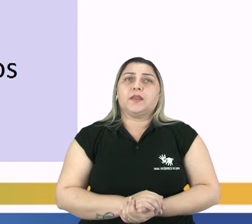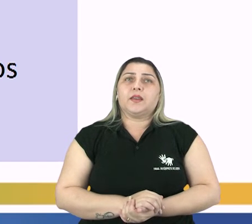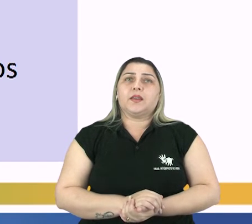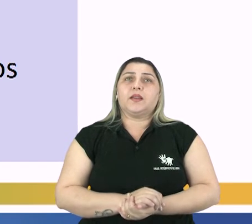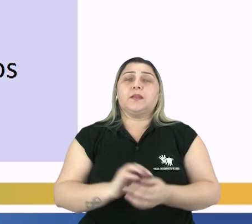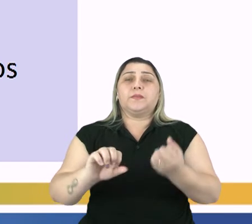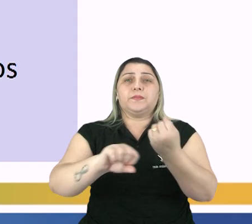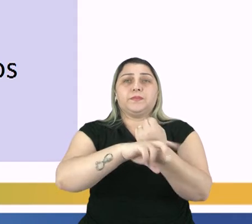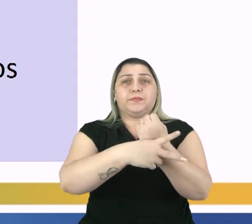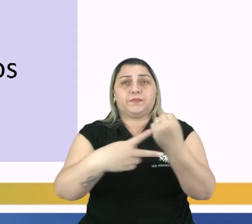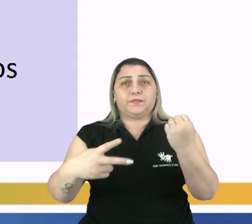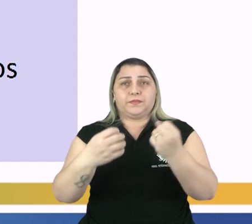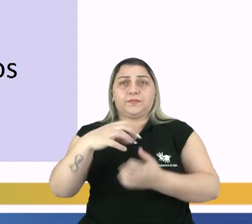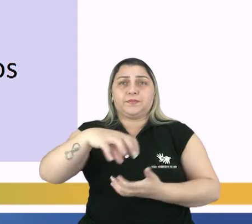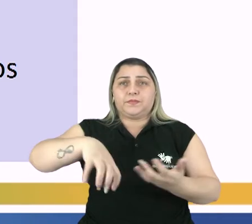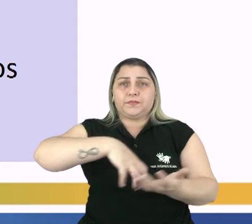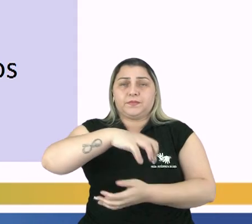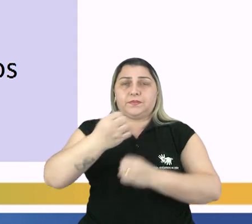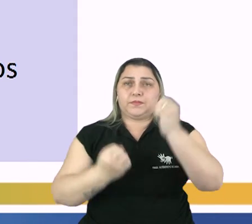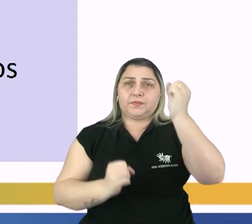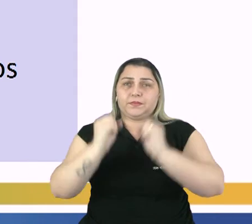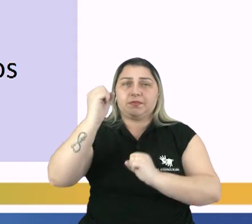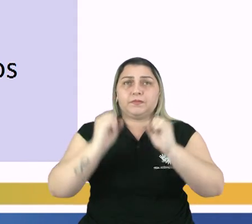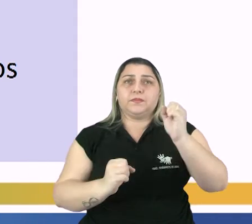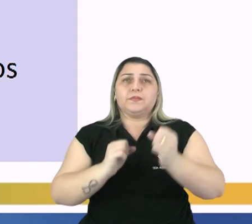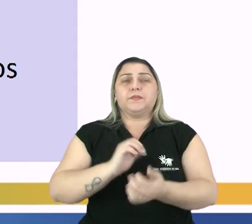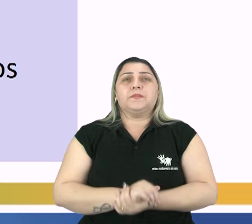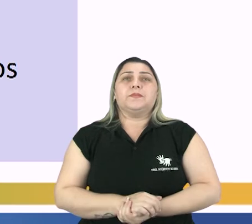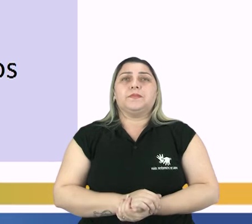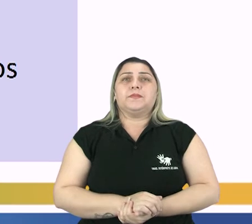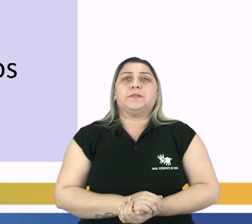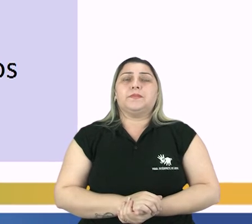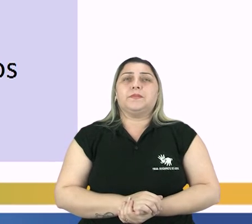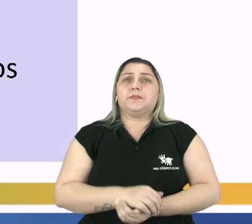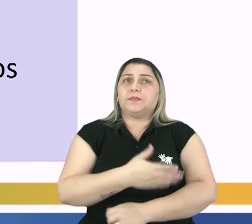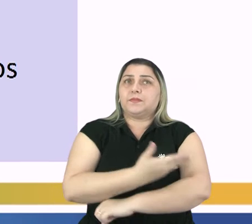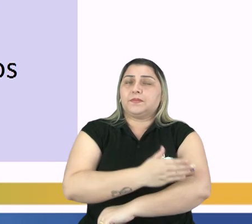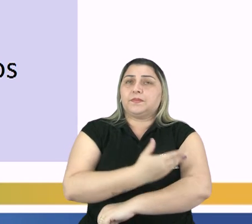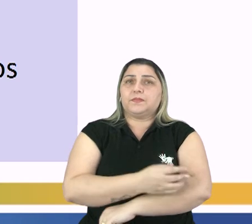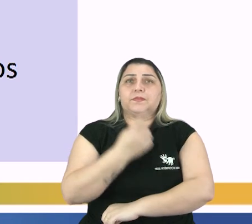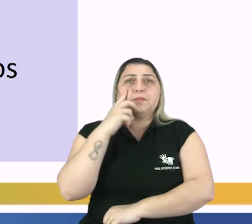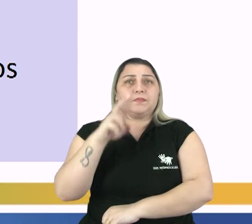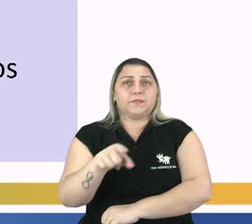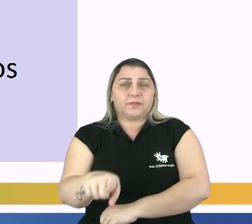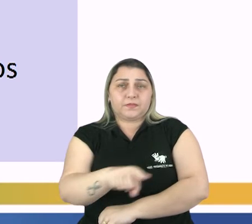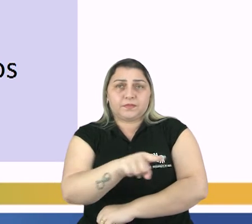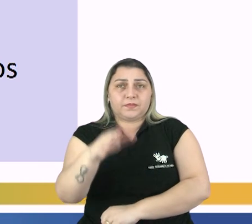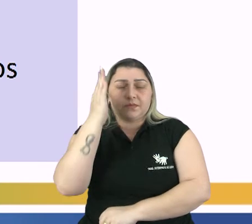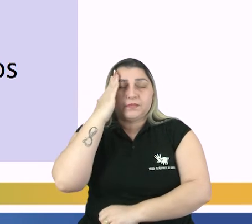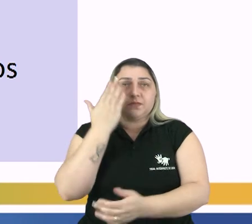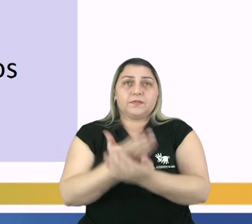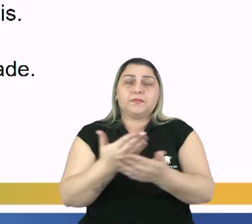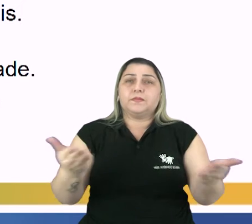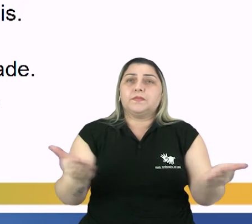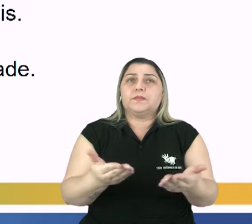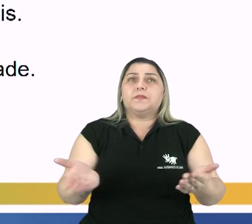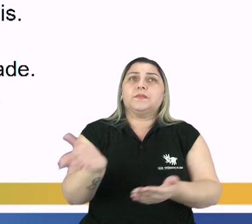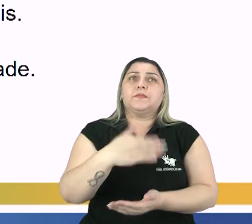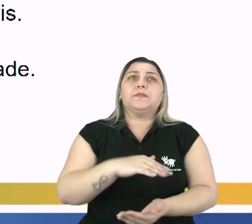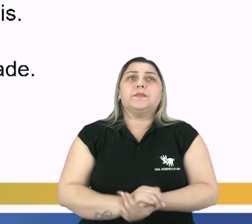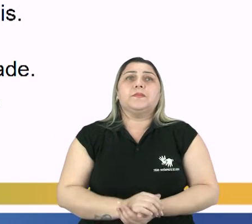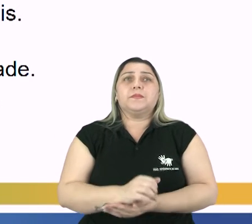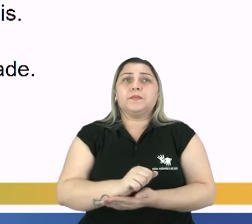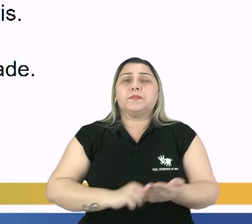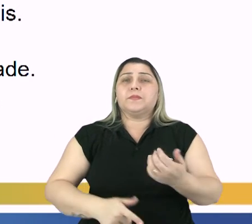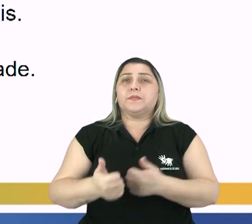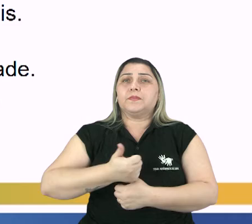as consequências da revolução industrial. Vamos praticar? Vamos ver se você compreendeu a aula de hoje? Vamos lá? Olha